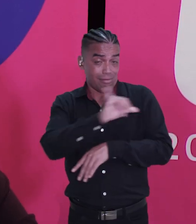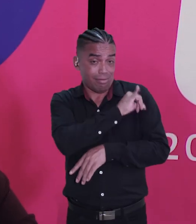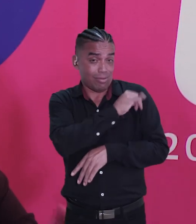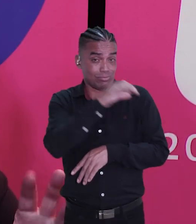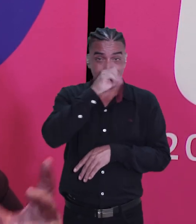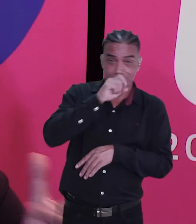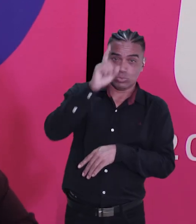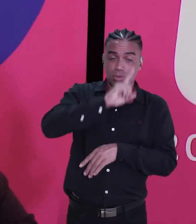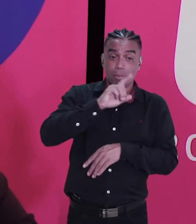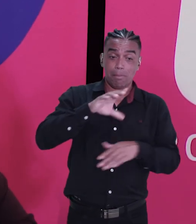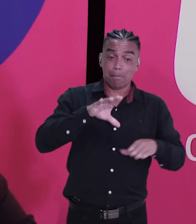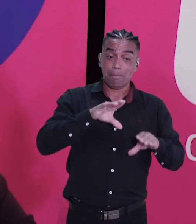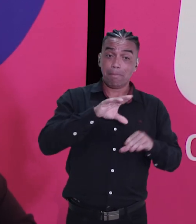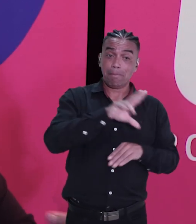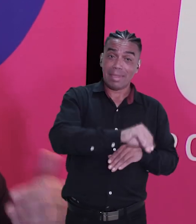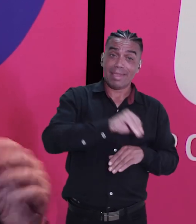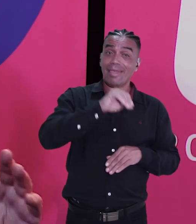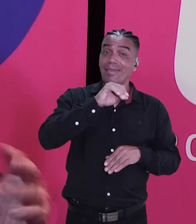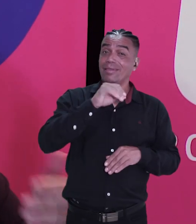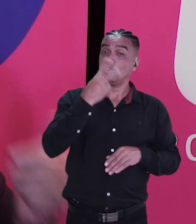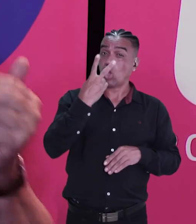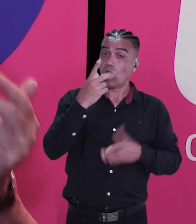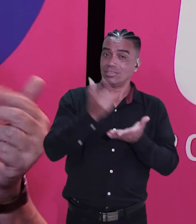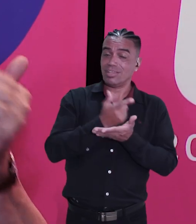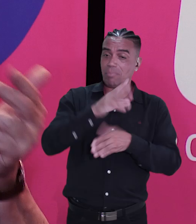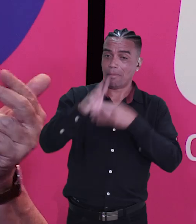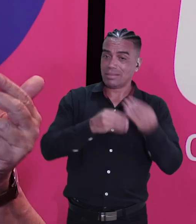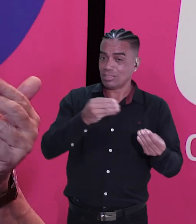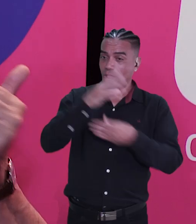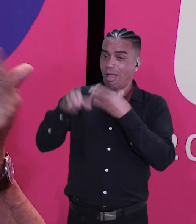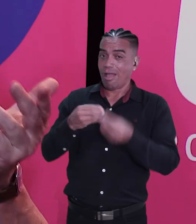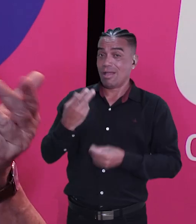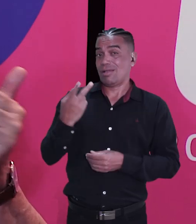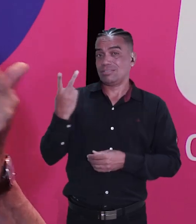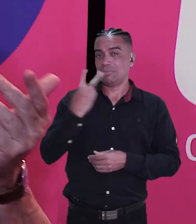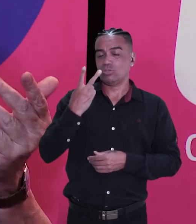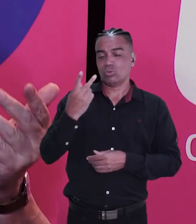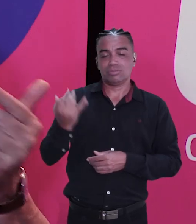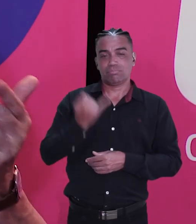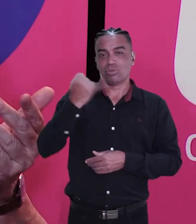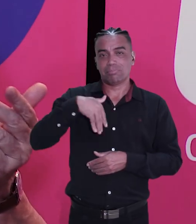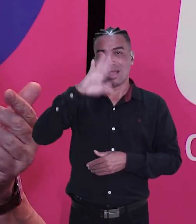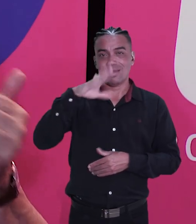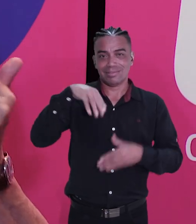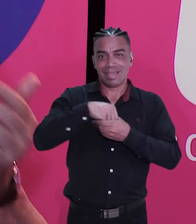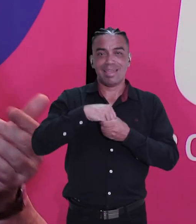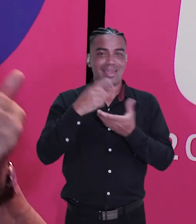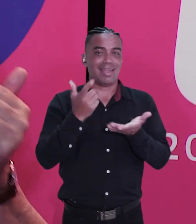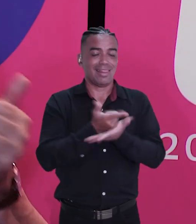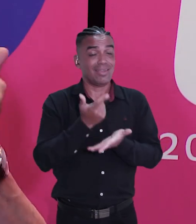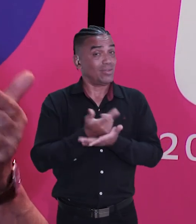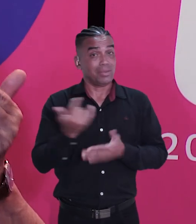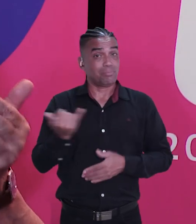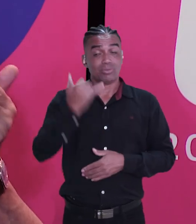naquele fim de semana, peguei 2 exemplares para presentear as 2 pessoas que eram as mais importantes do livro e que eu achava que